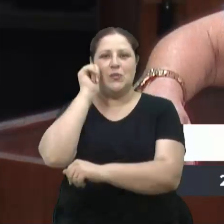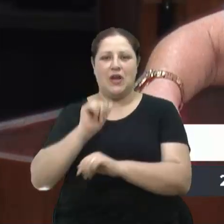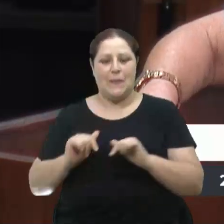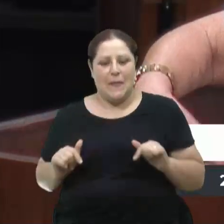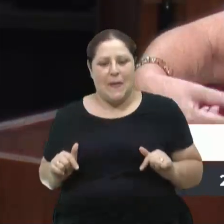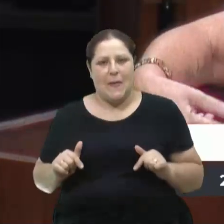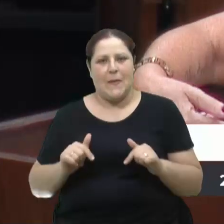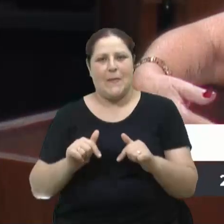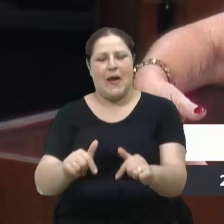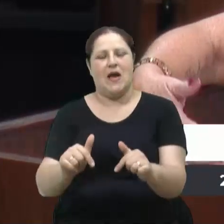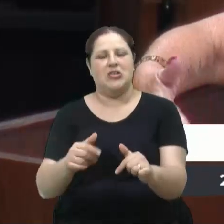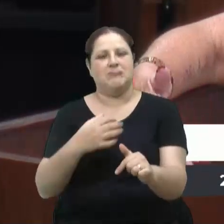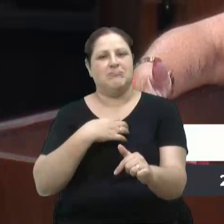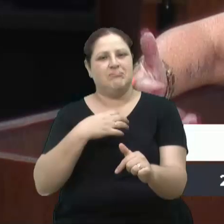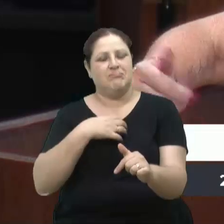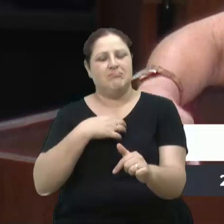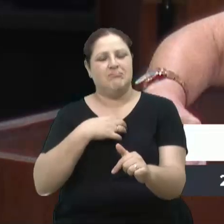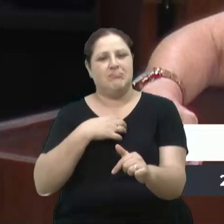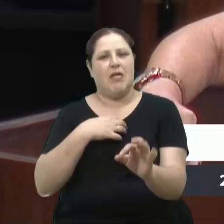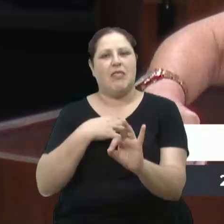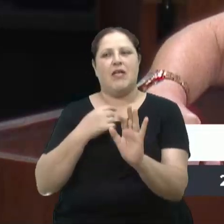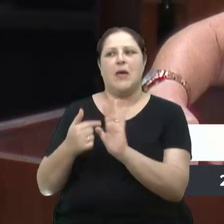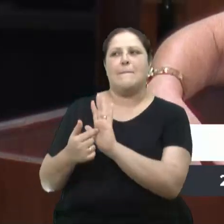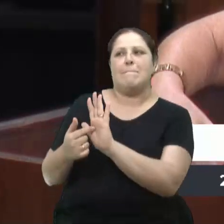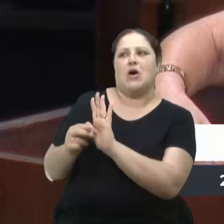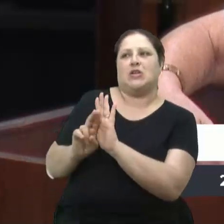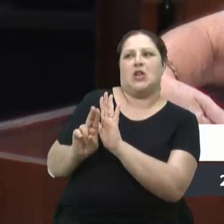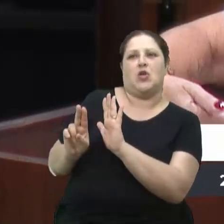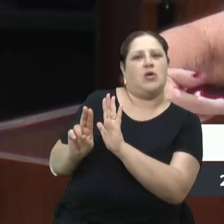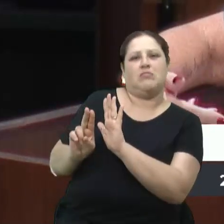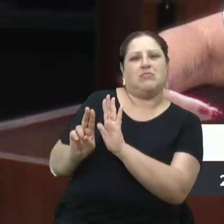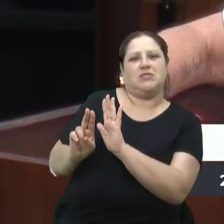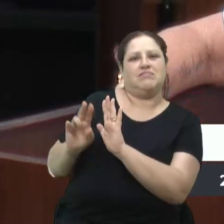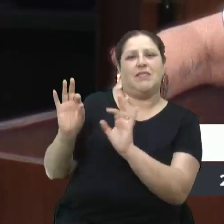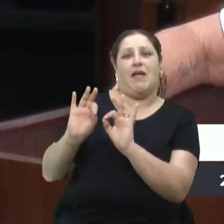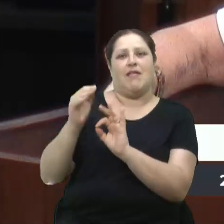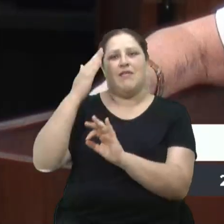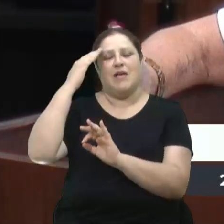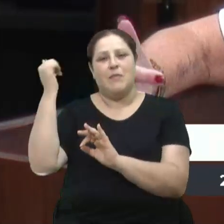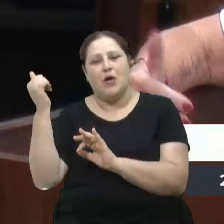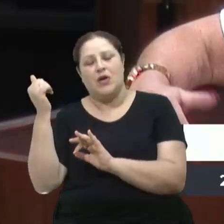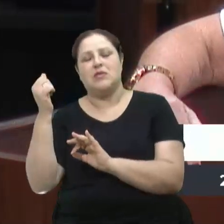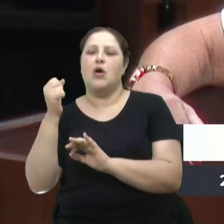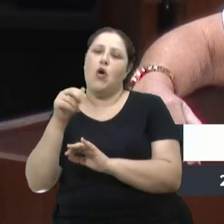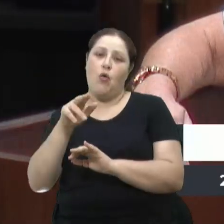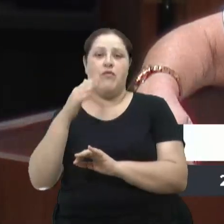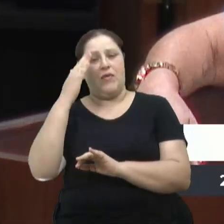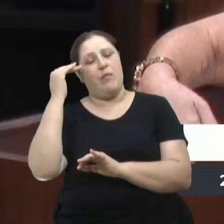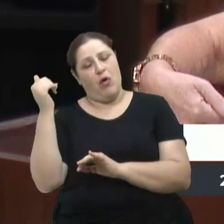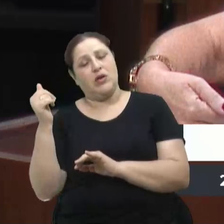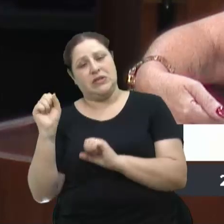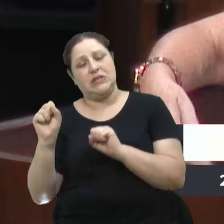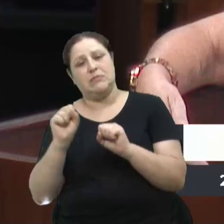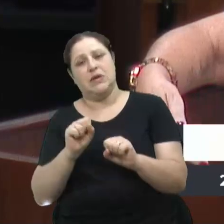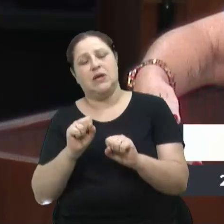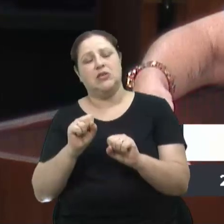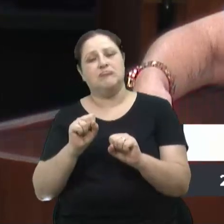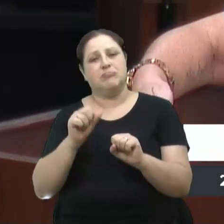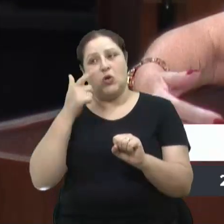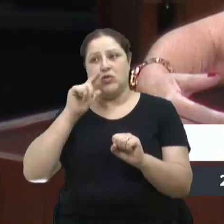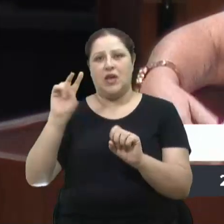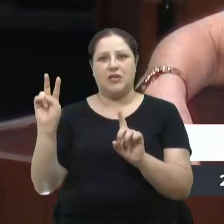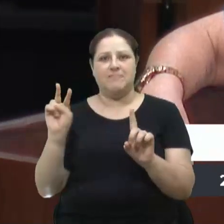lutam de forma anônima ou não, de forma visíveis ou não, pela